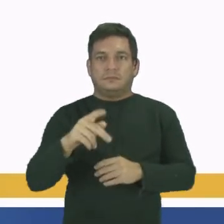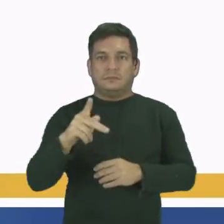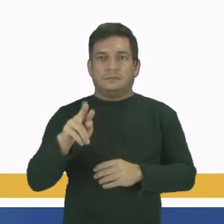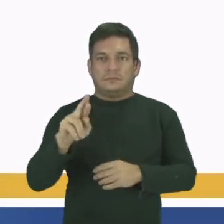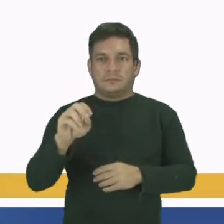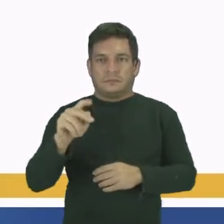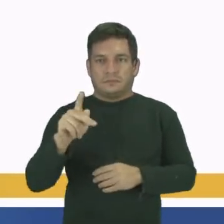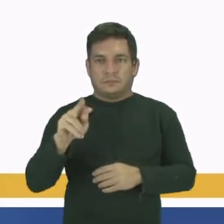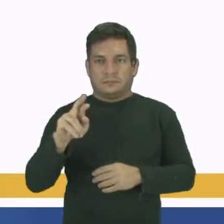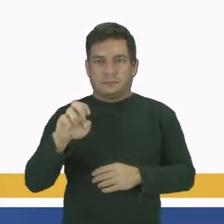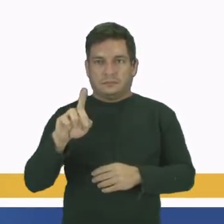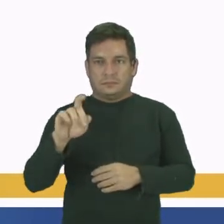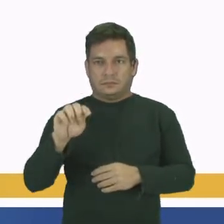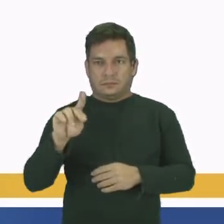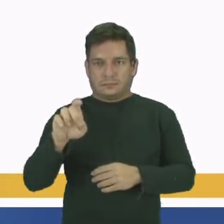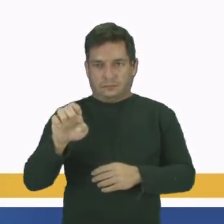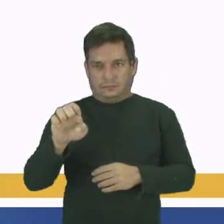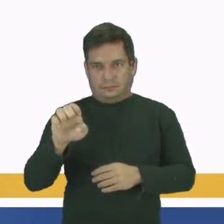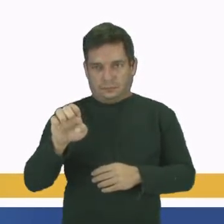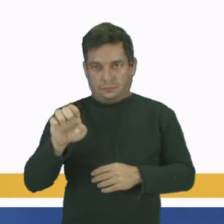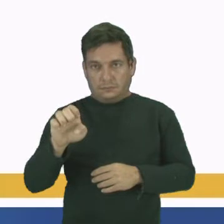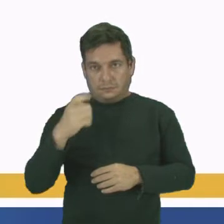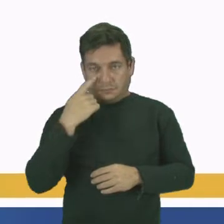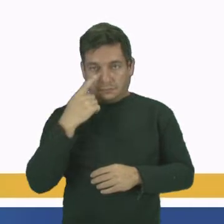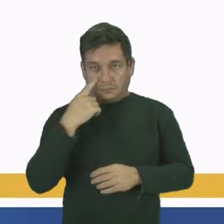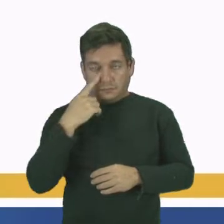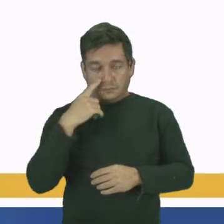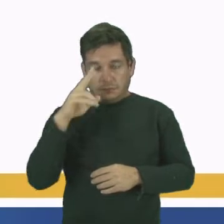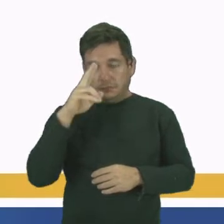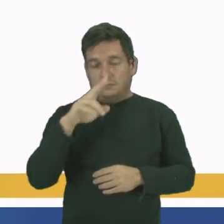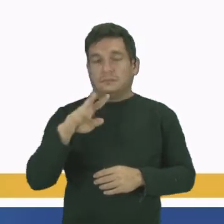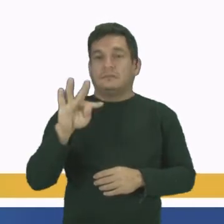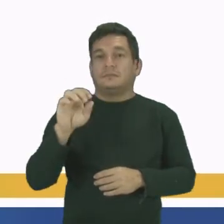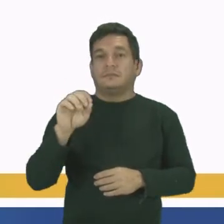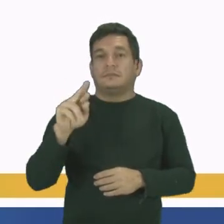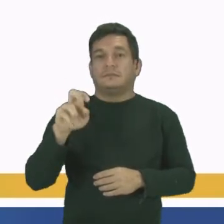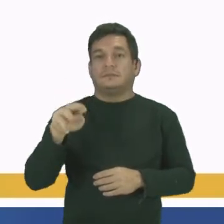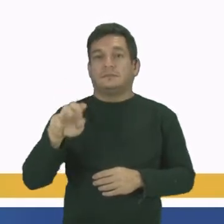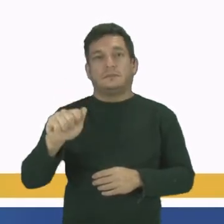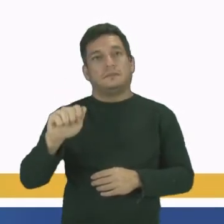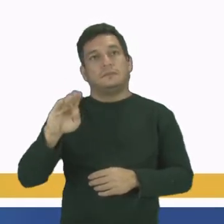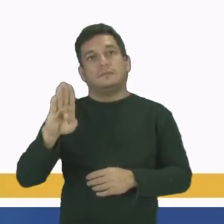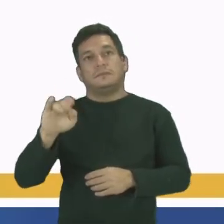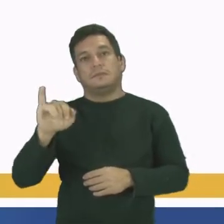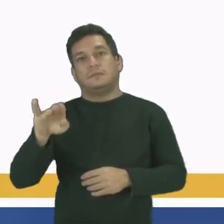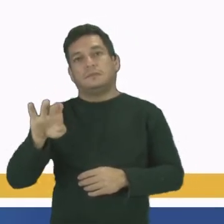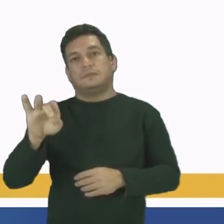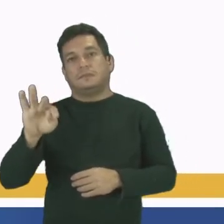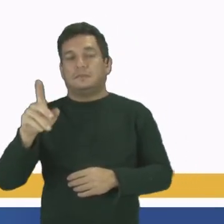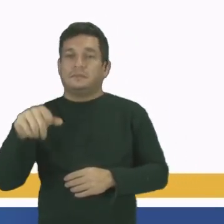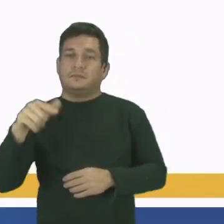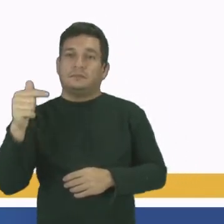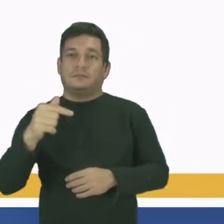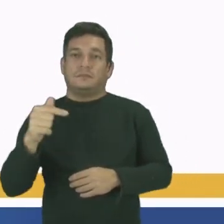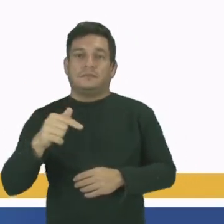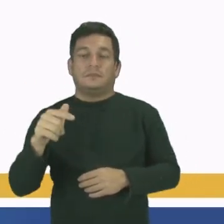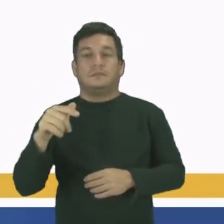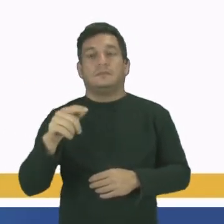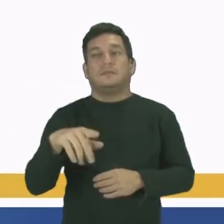propriedade. E aí, falando em propriedade, o teorema de Birner nada mais é do que a sétima